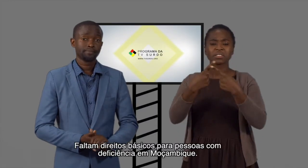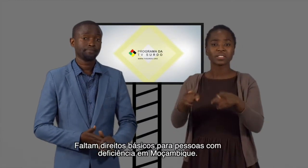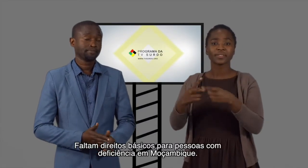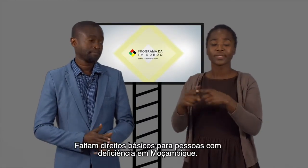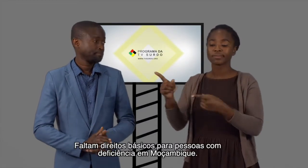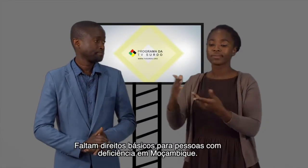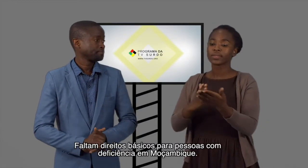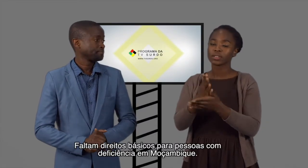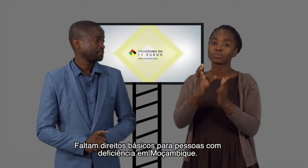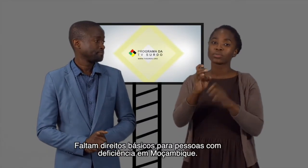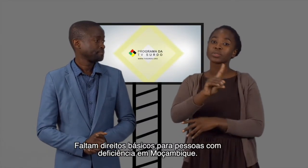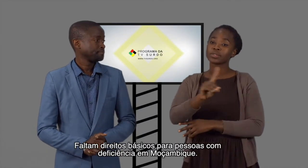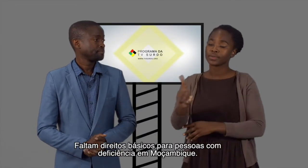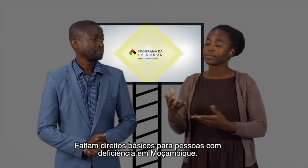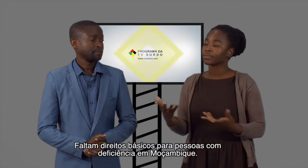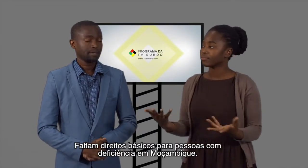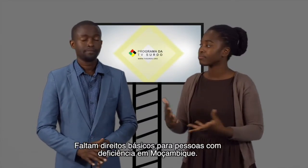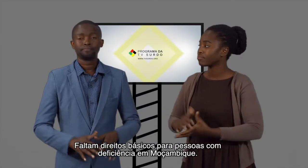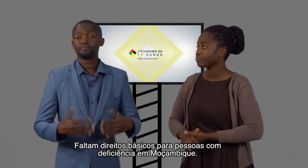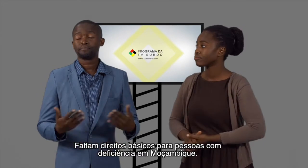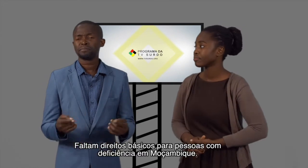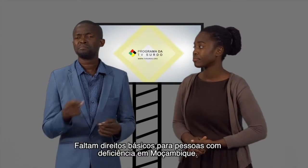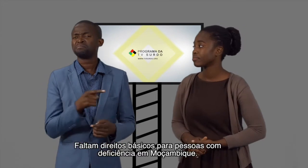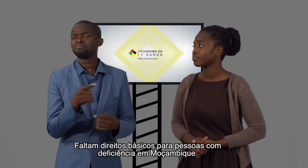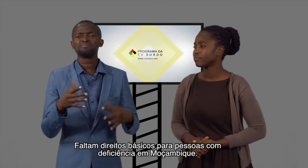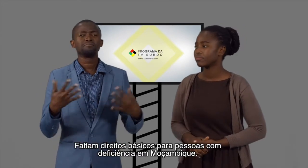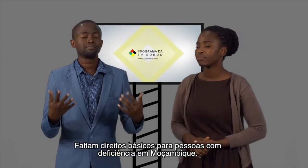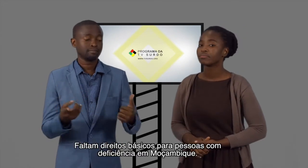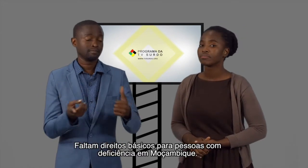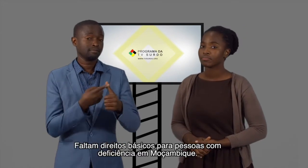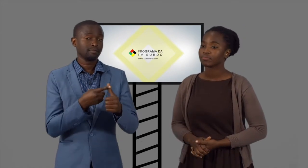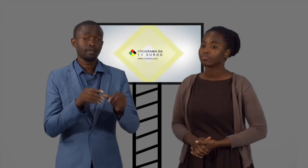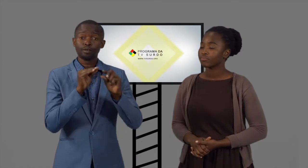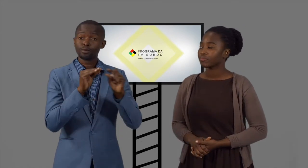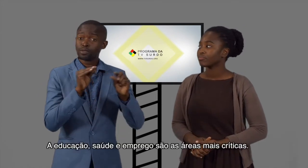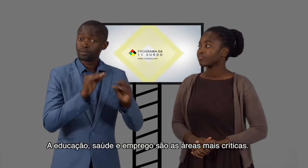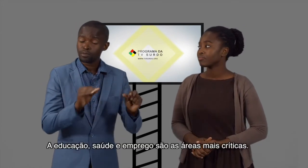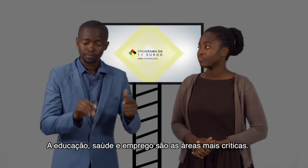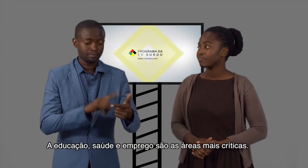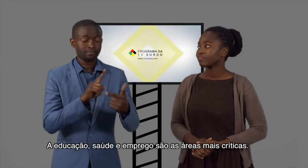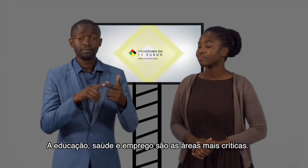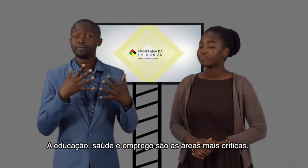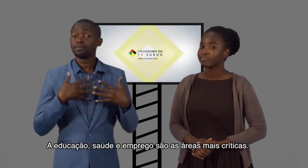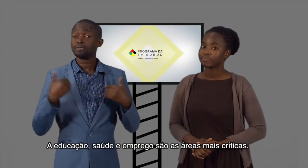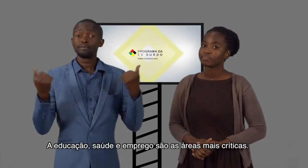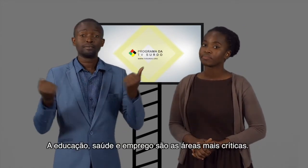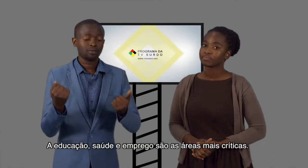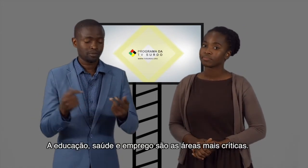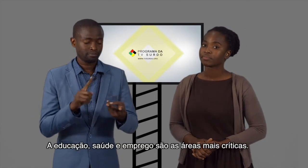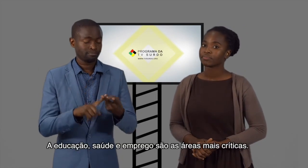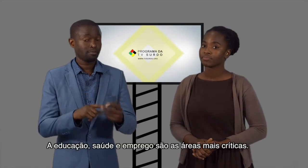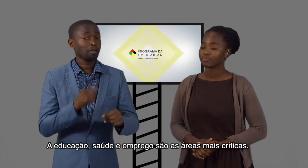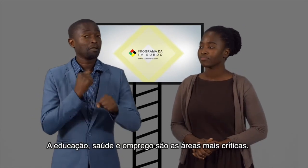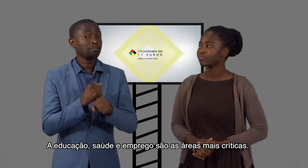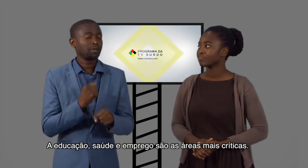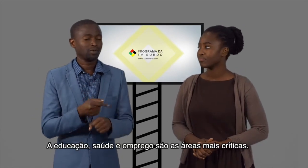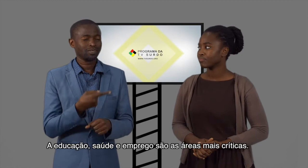Faltam direitos básicos para pessoas com deficiência em Moçambique. A educação, saúde,